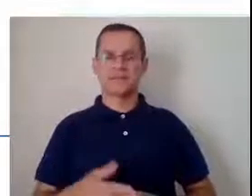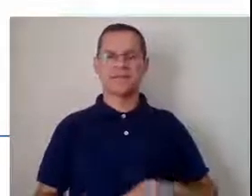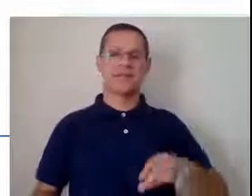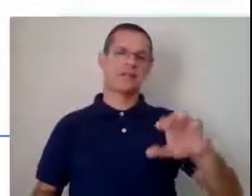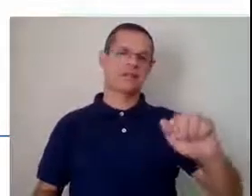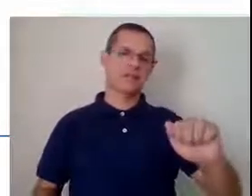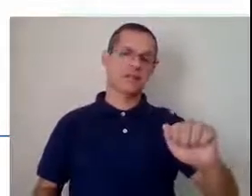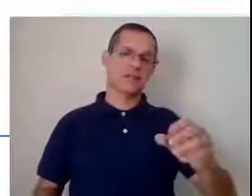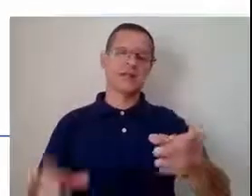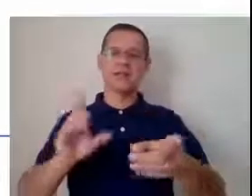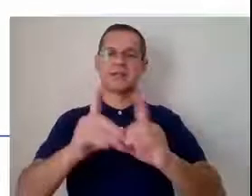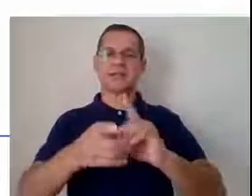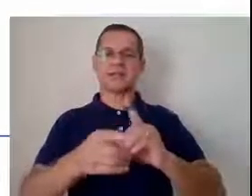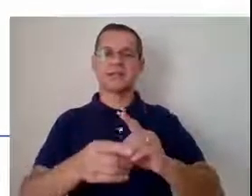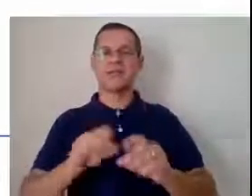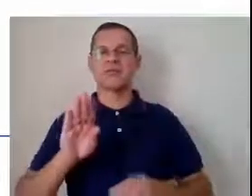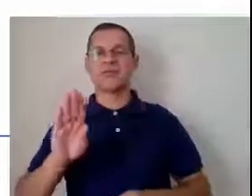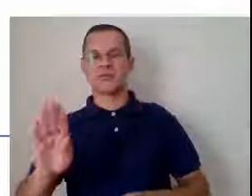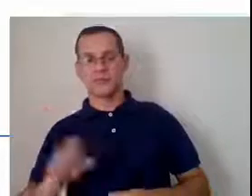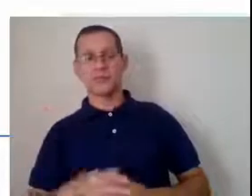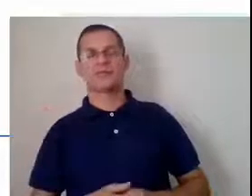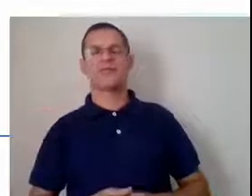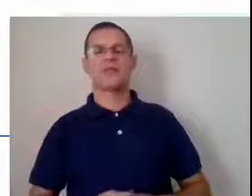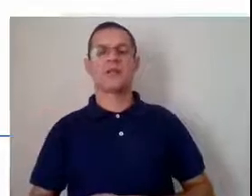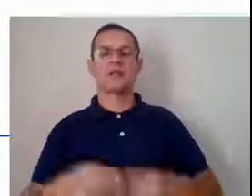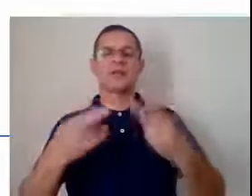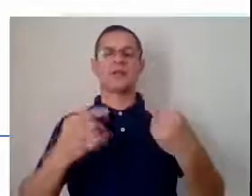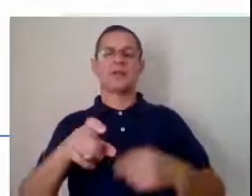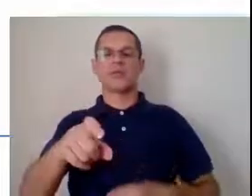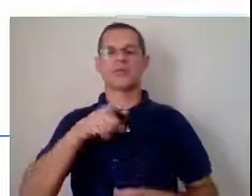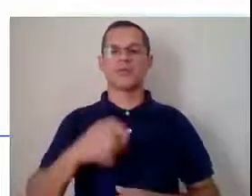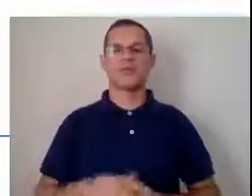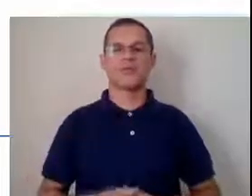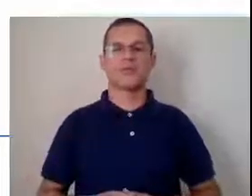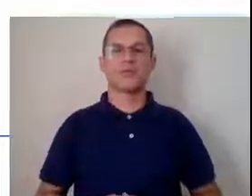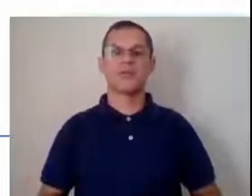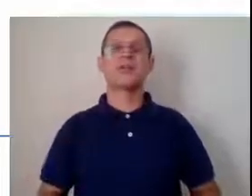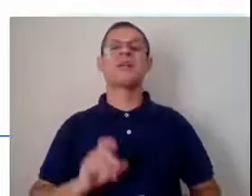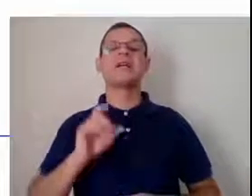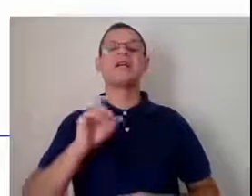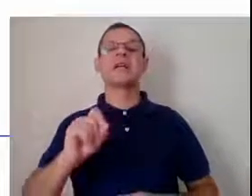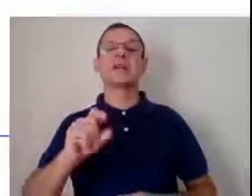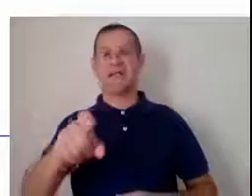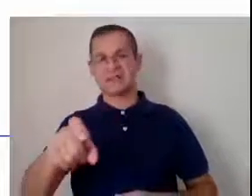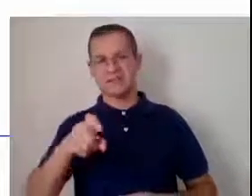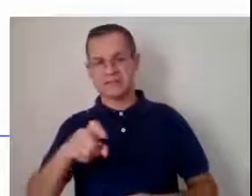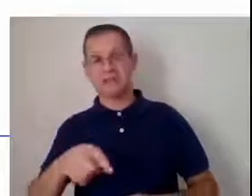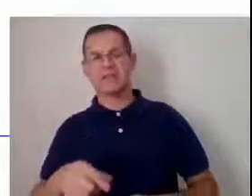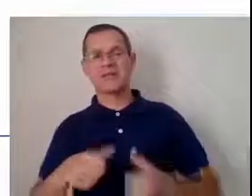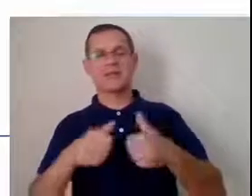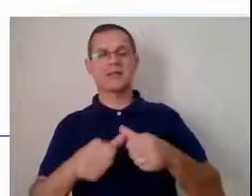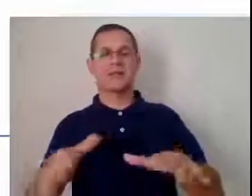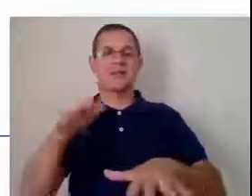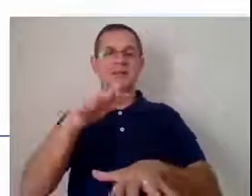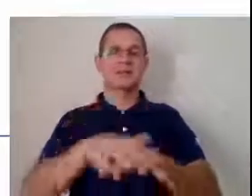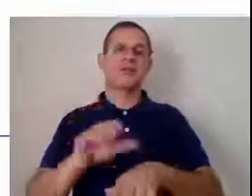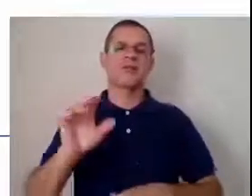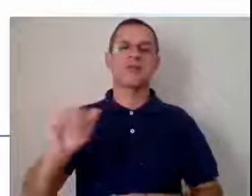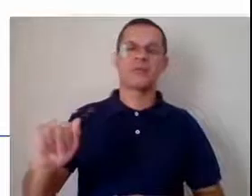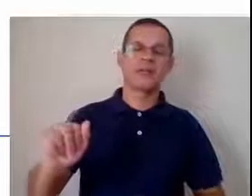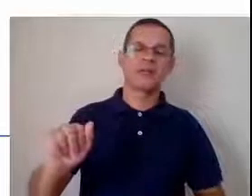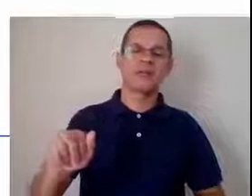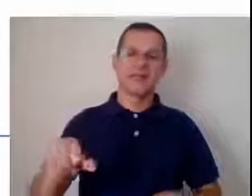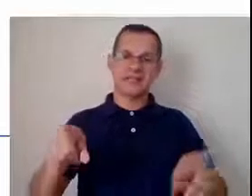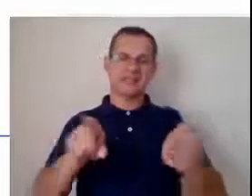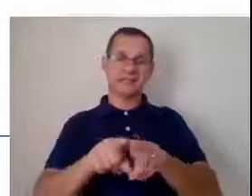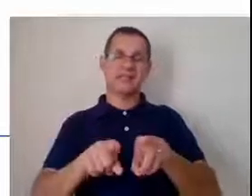a interseção B é igual a X, tal que X pertence a A